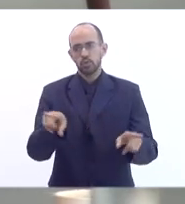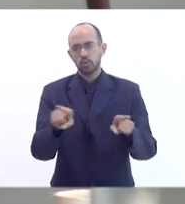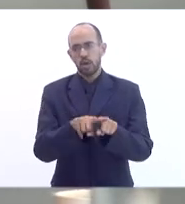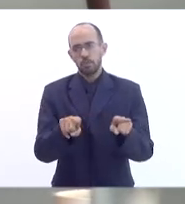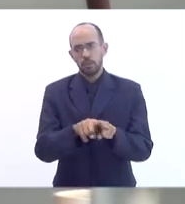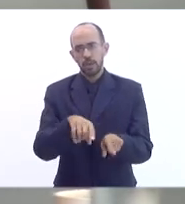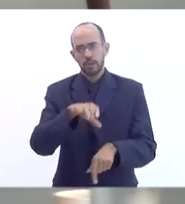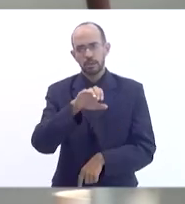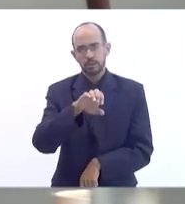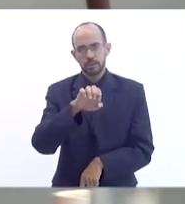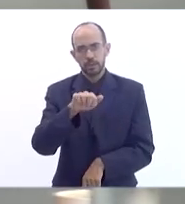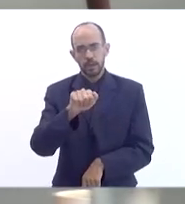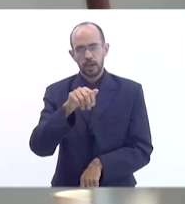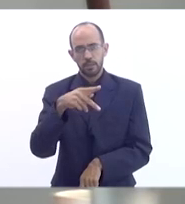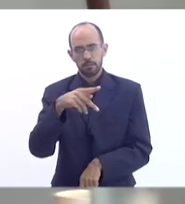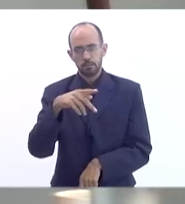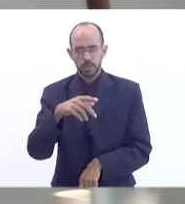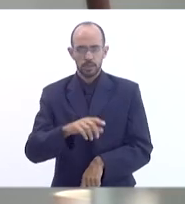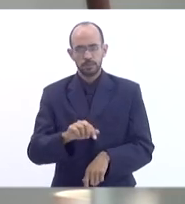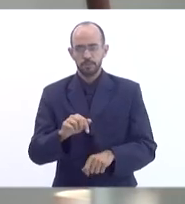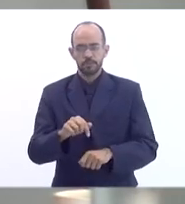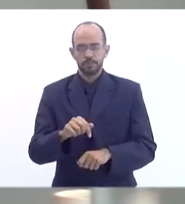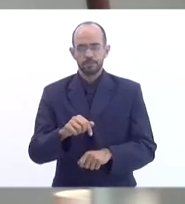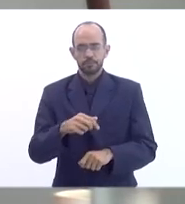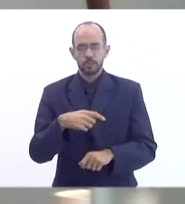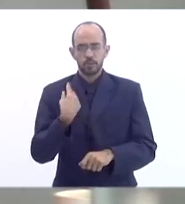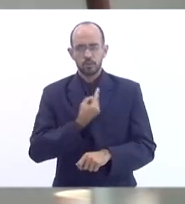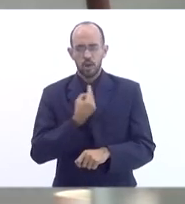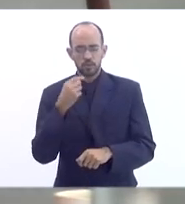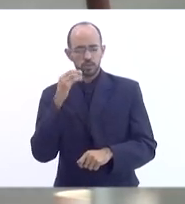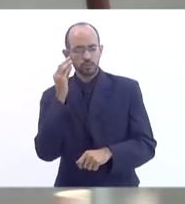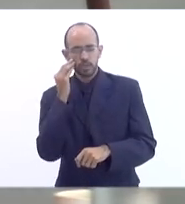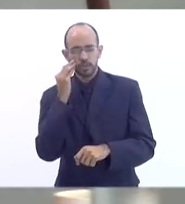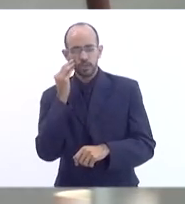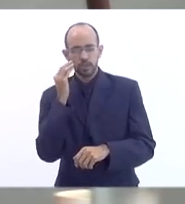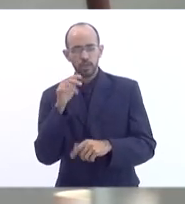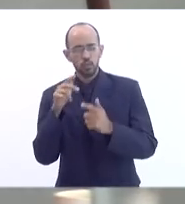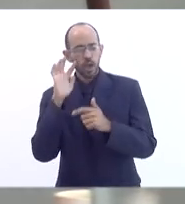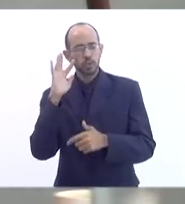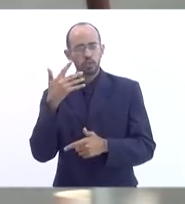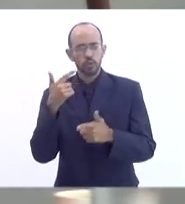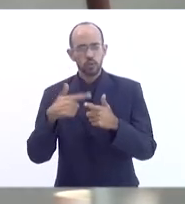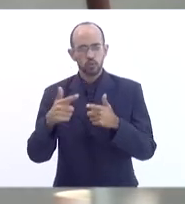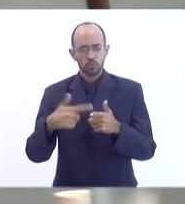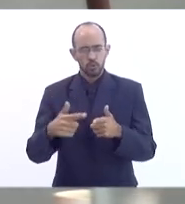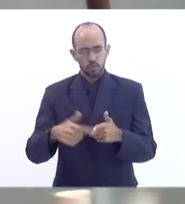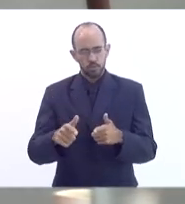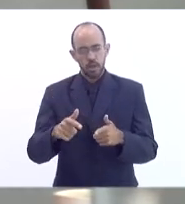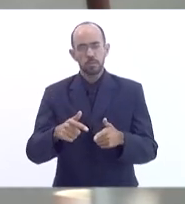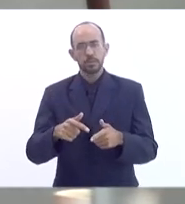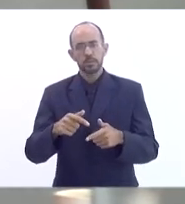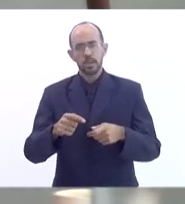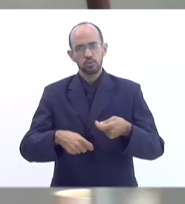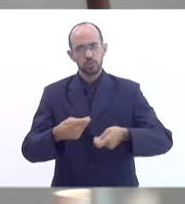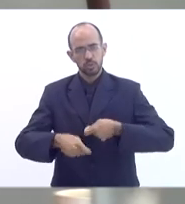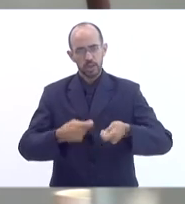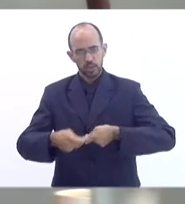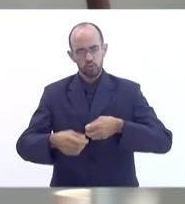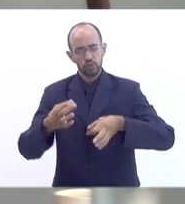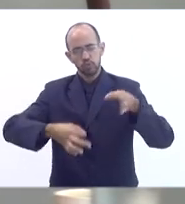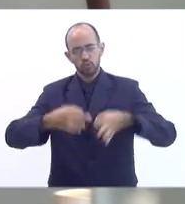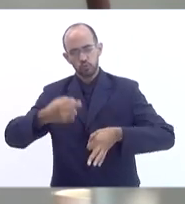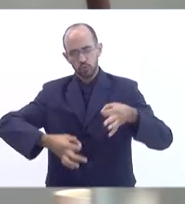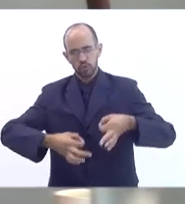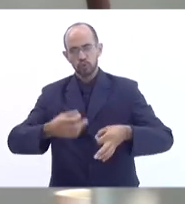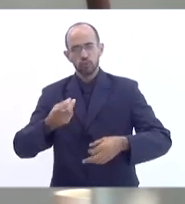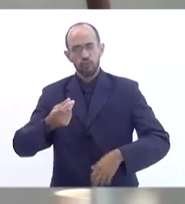pagamento dos salários do CEAP durante um tempo e a gente foi tentando superar os obstáculos jurídicos administrativos e financeiros que existiram e